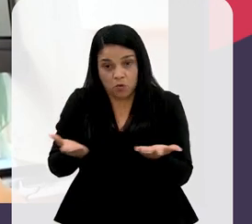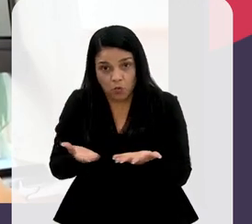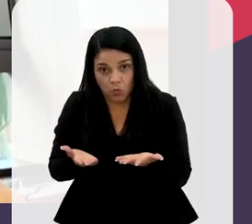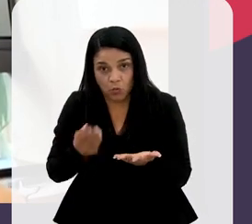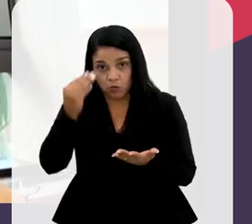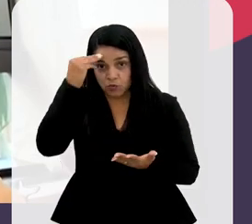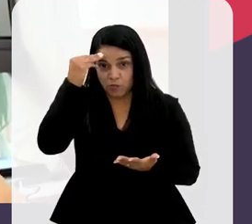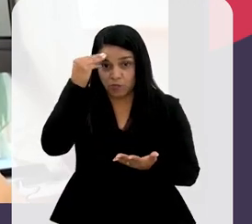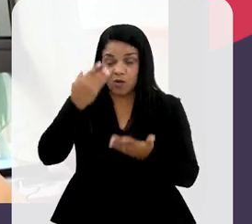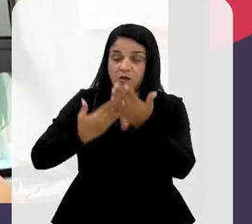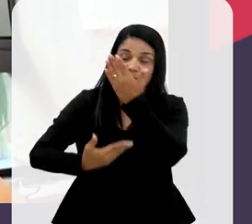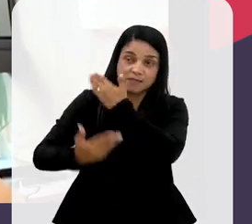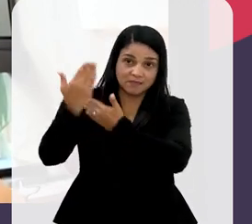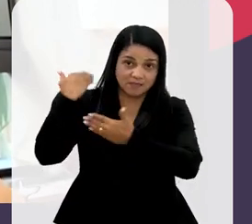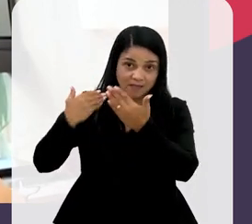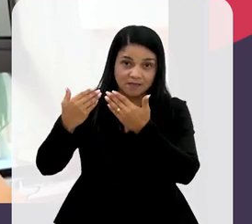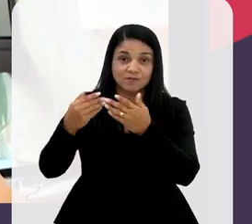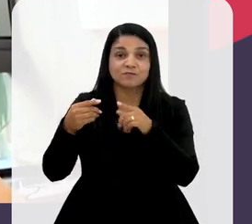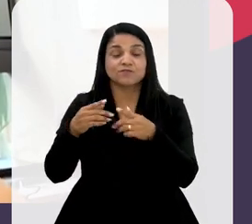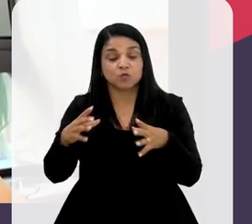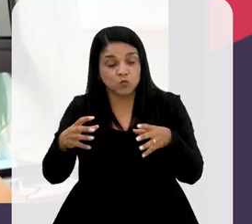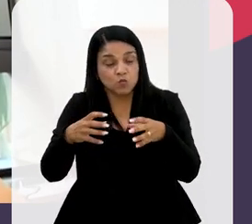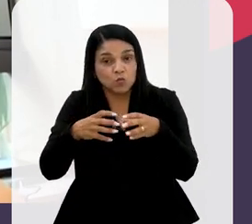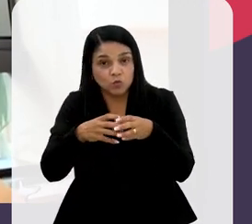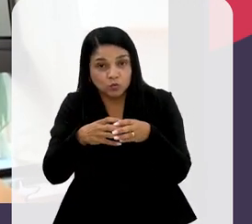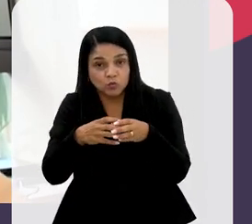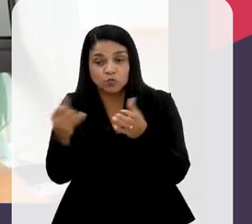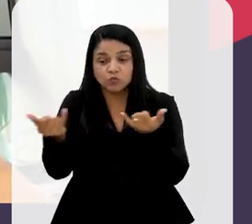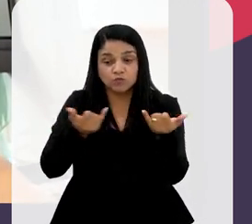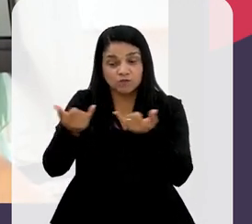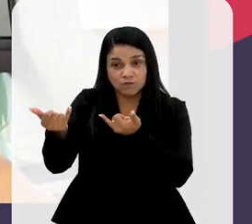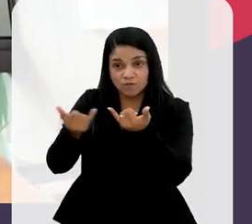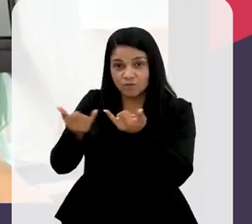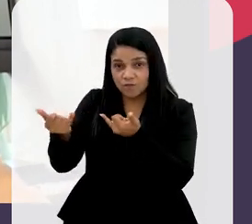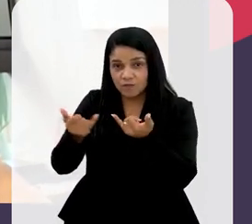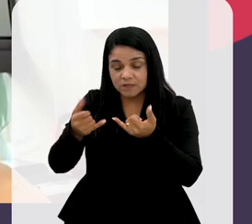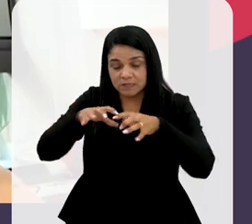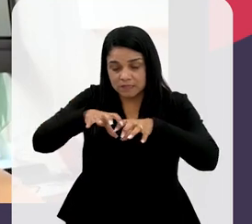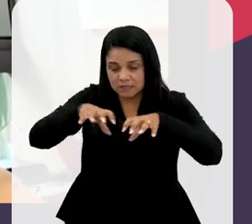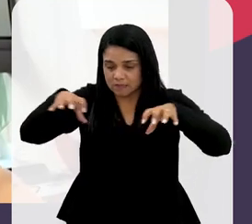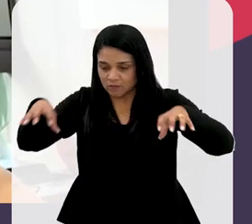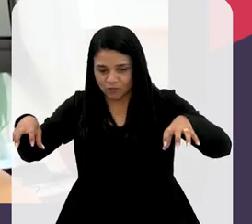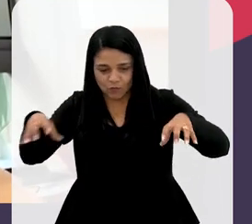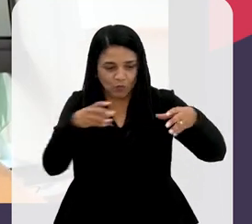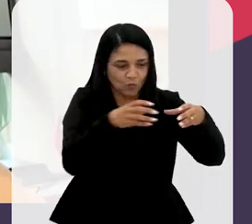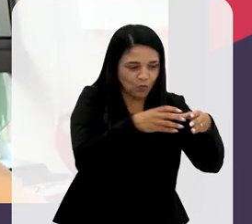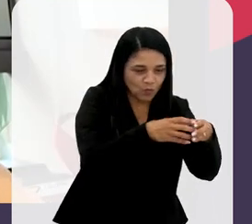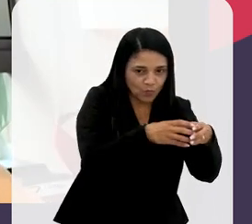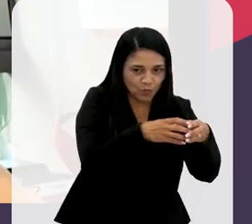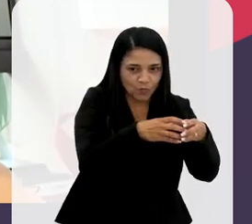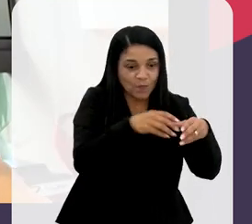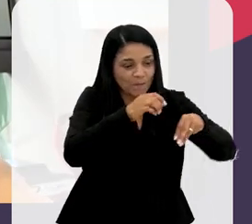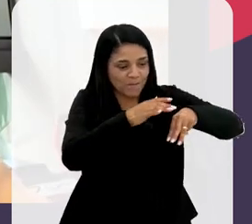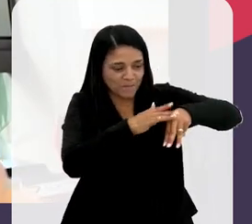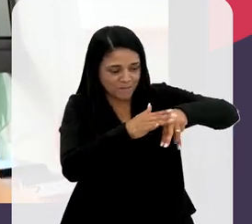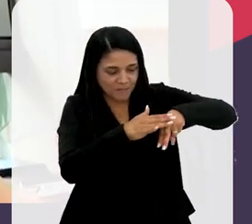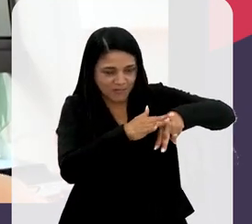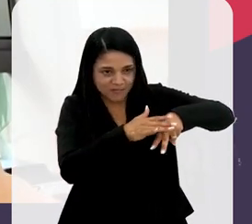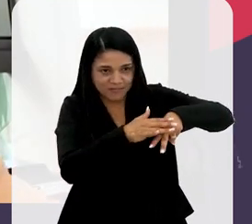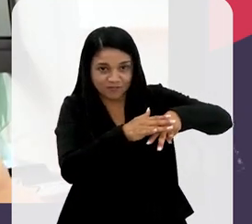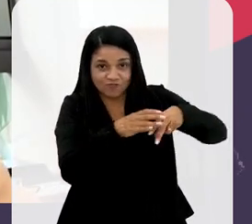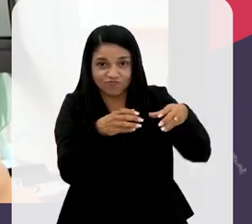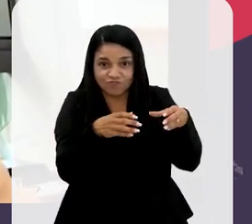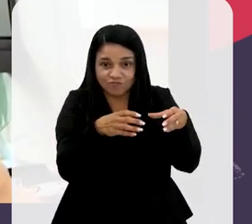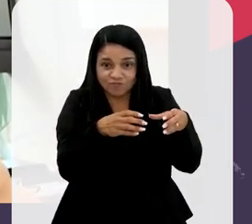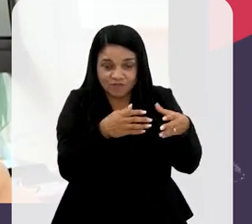memória retrógrada. E esse conjunto de informações separou muito bem os pacientes que,